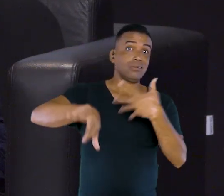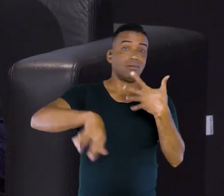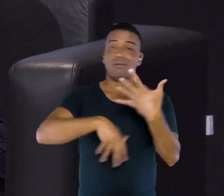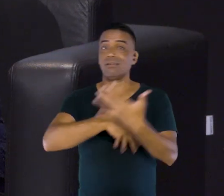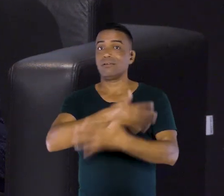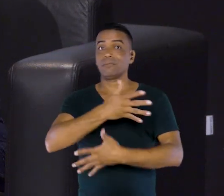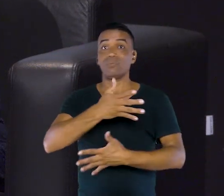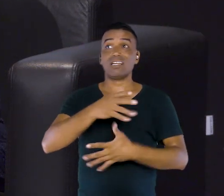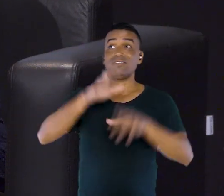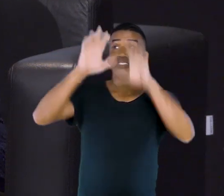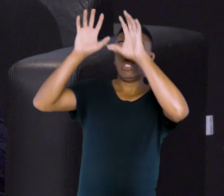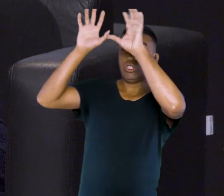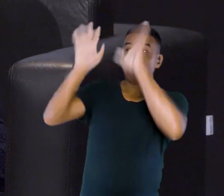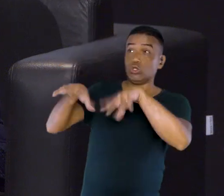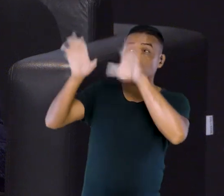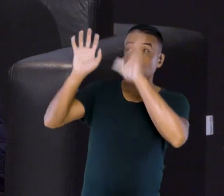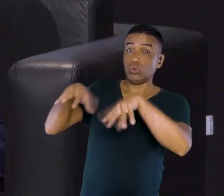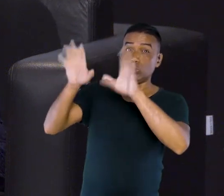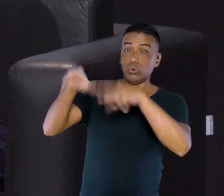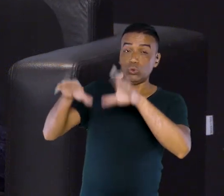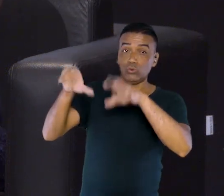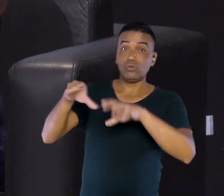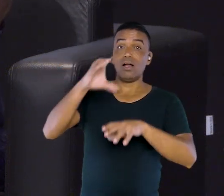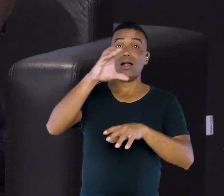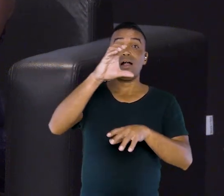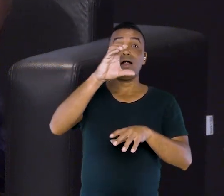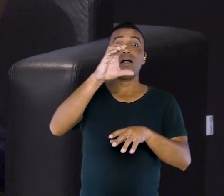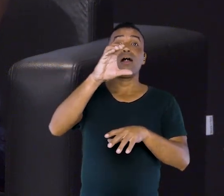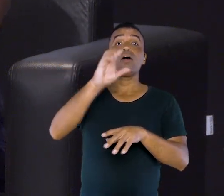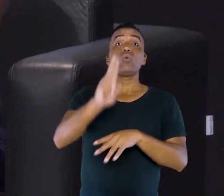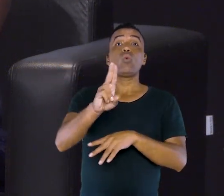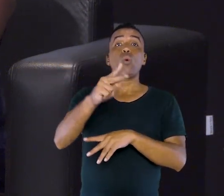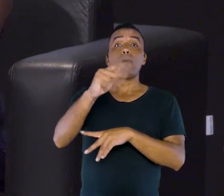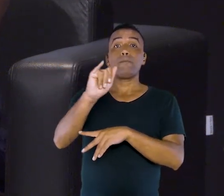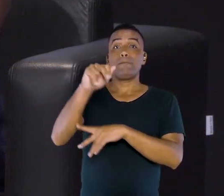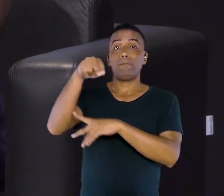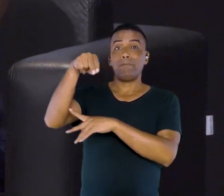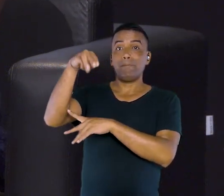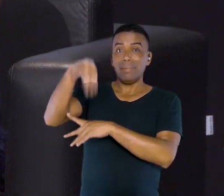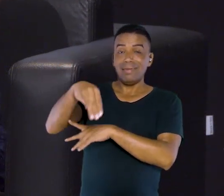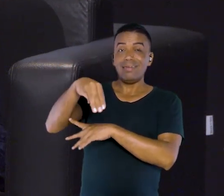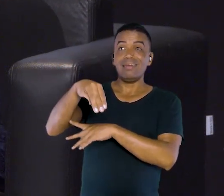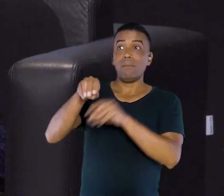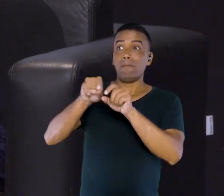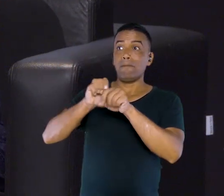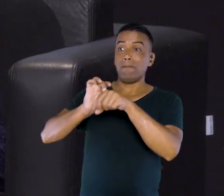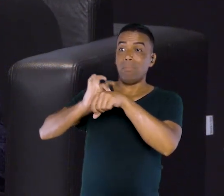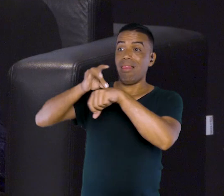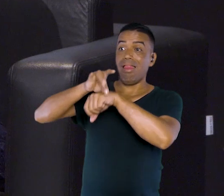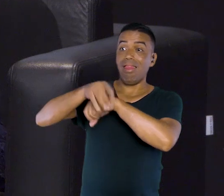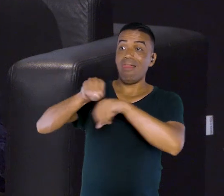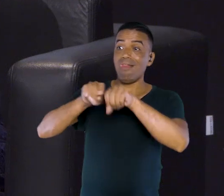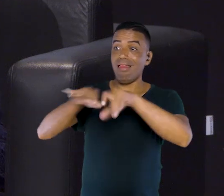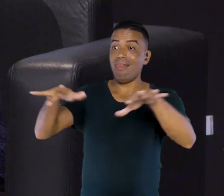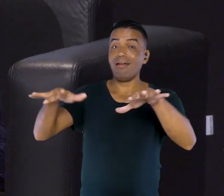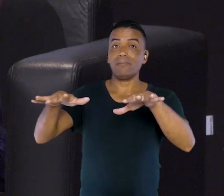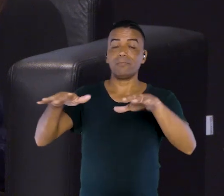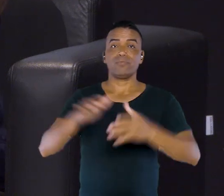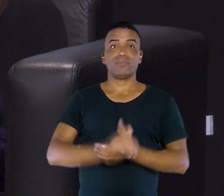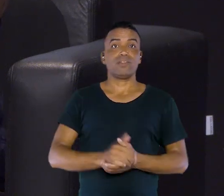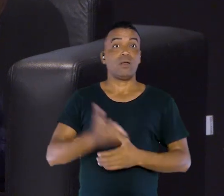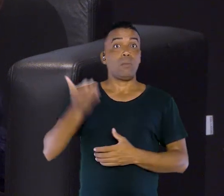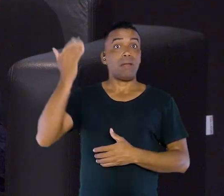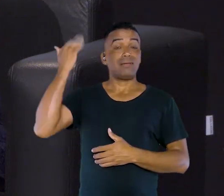assim. Às vezes cai uma chuva, o cupim sai, sabe? Para a gente, antigamente,